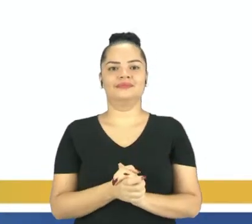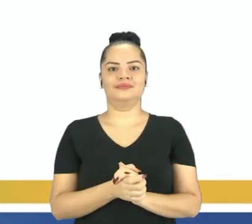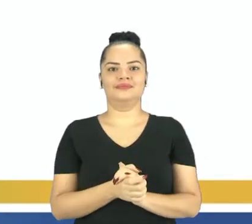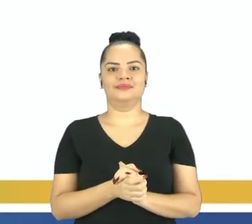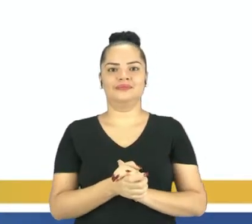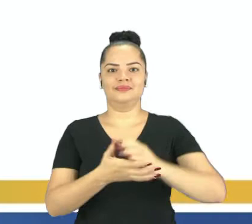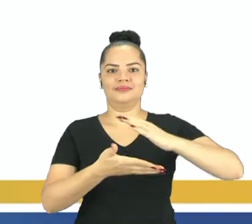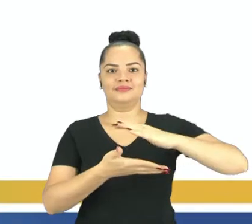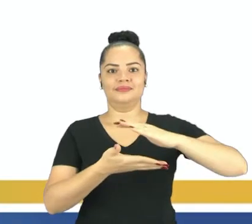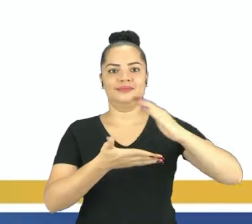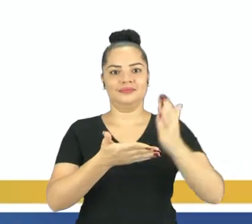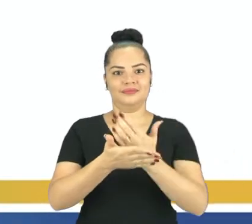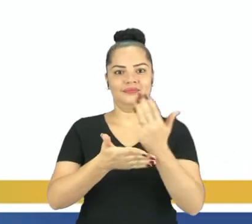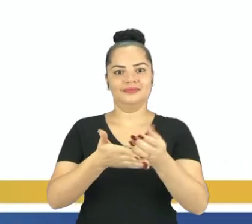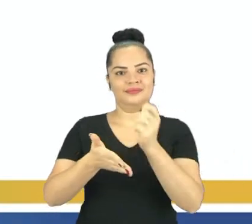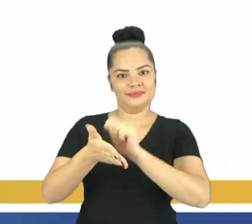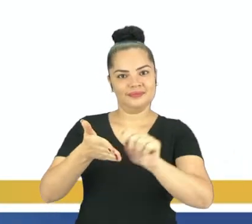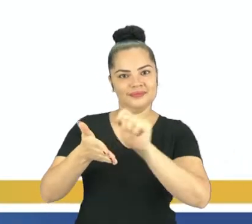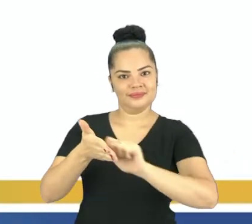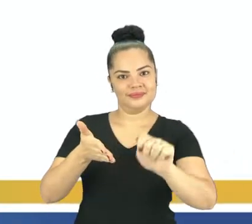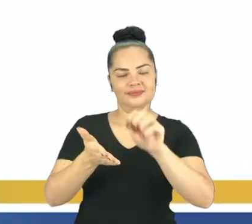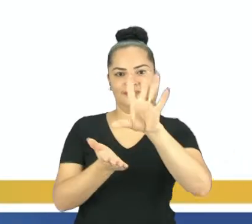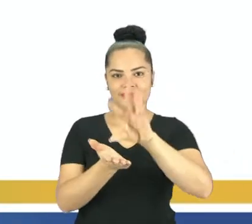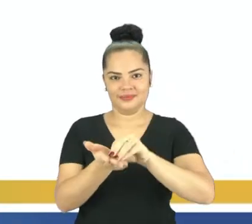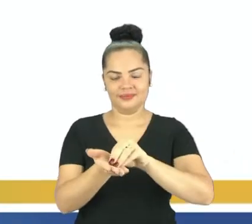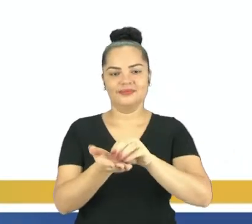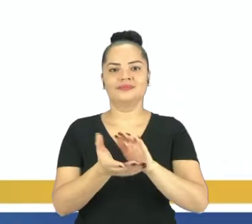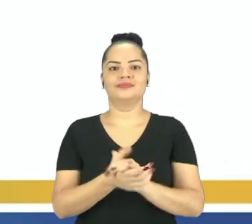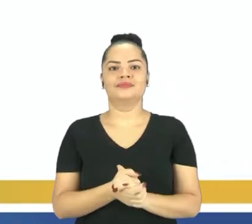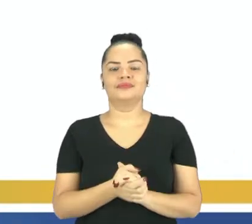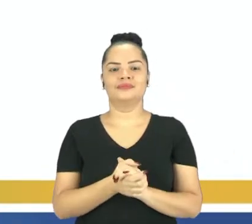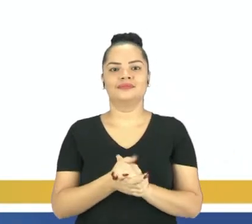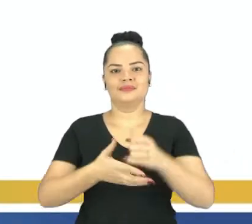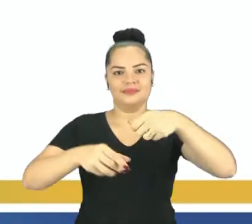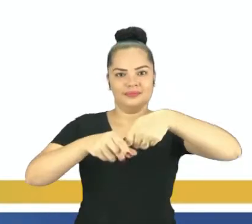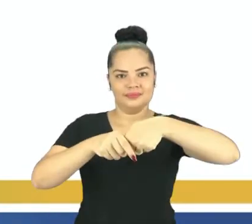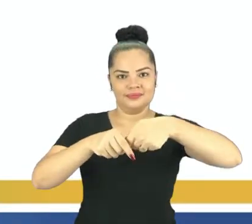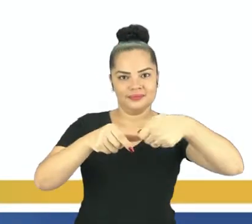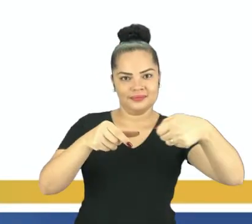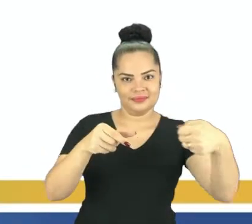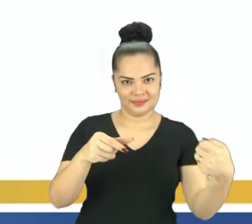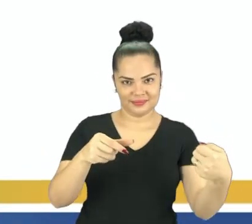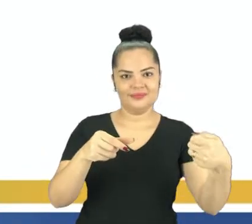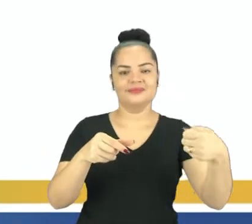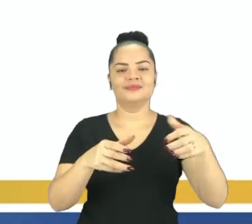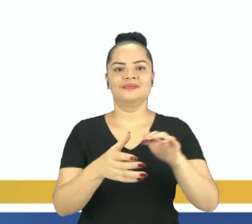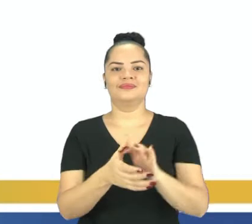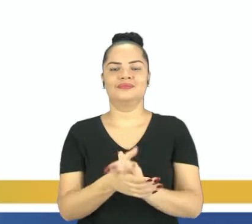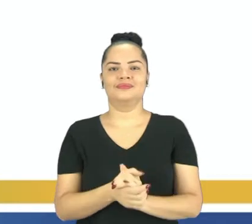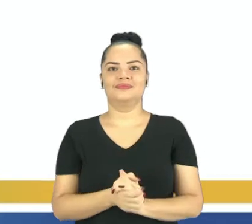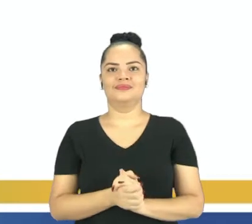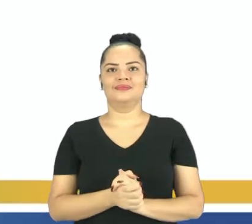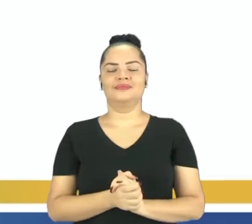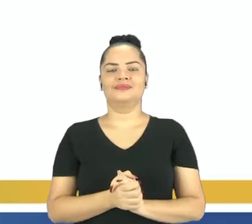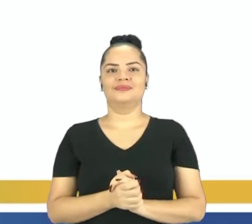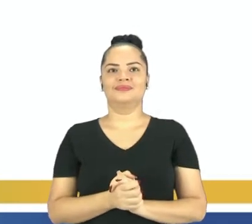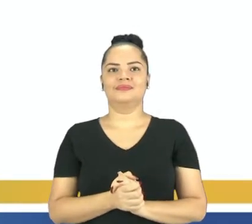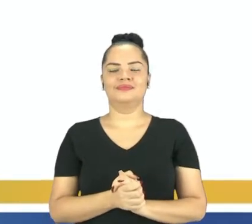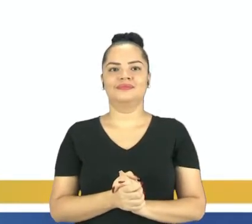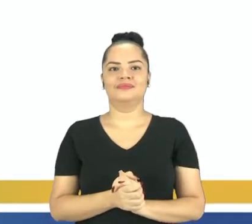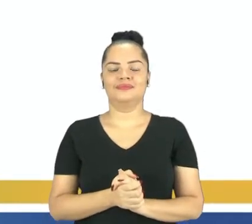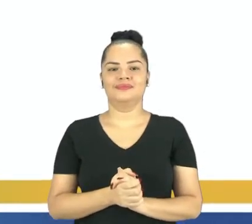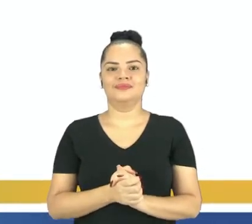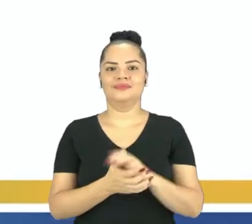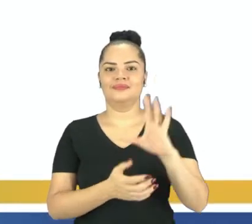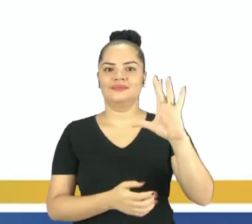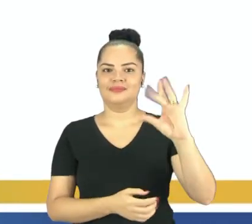Notebook, caderno. Pencil case, estojo. Glue or glue stick é